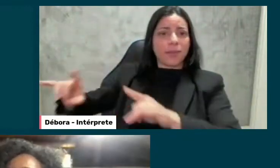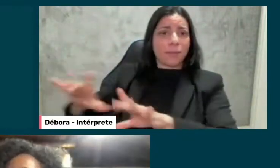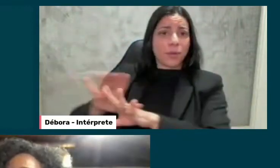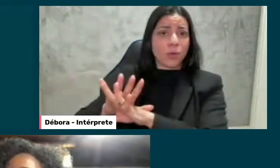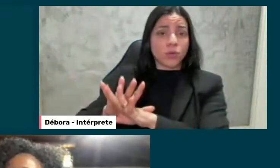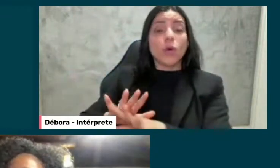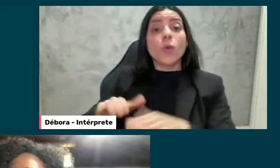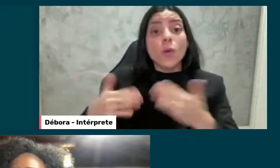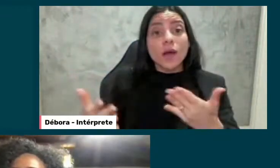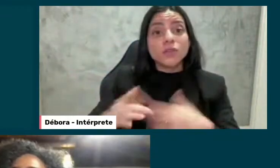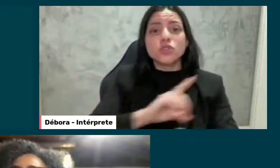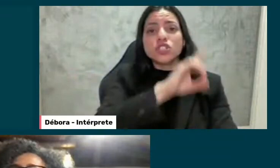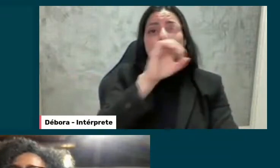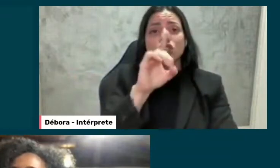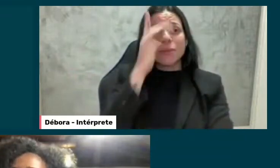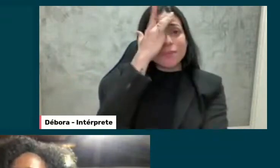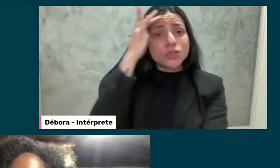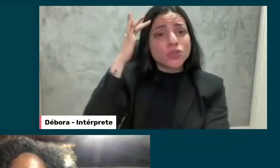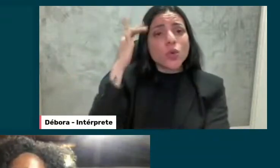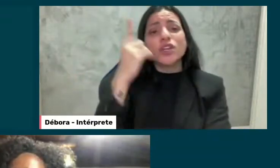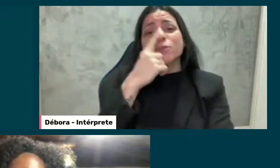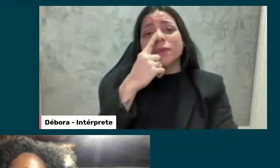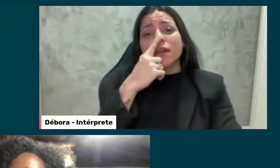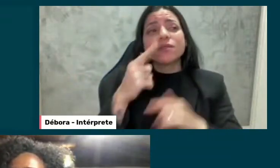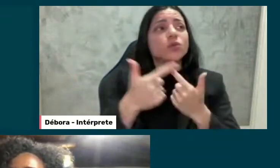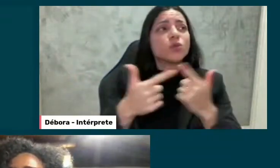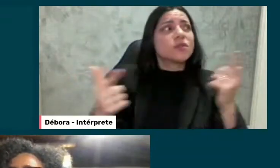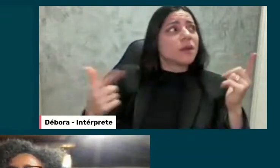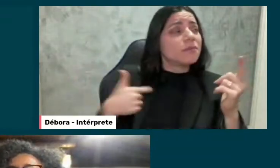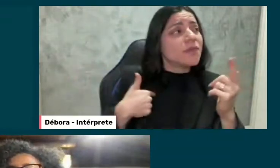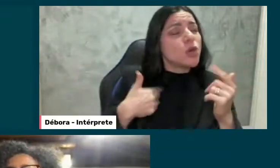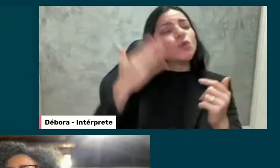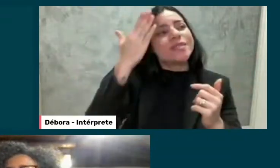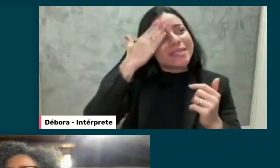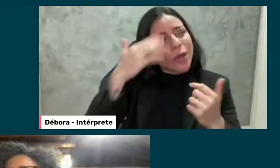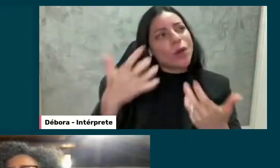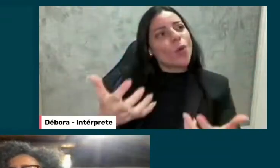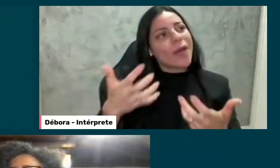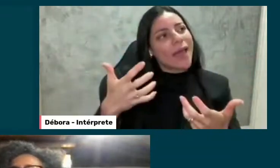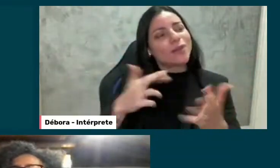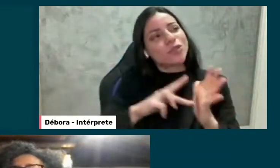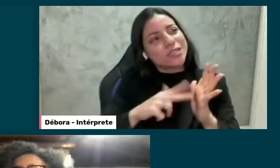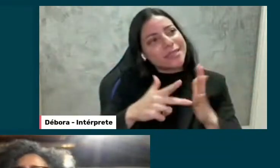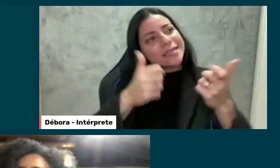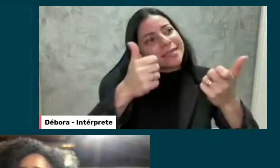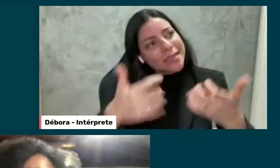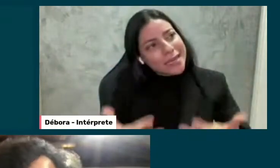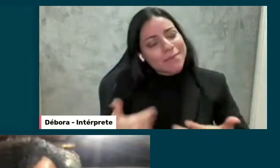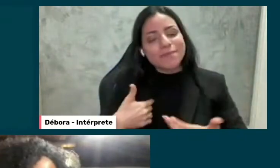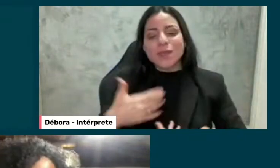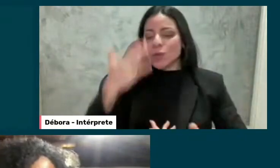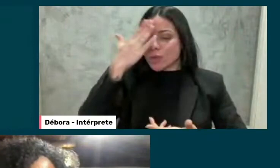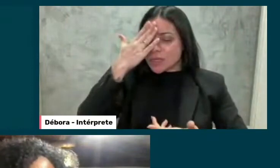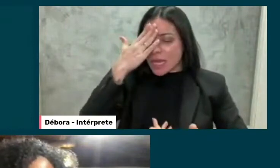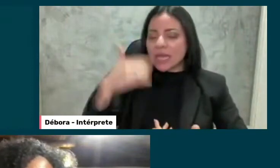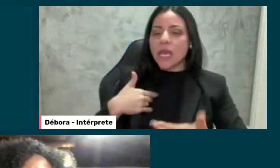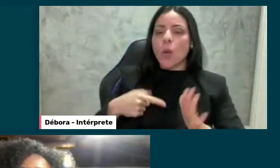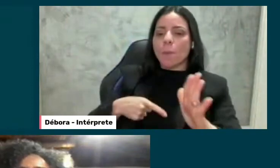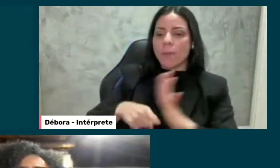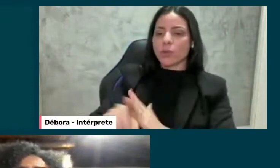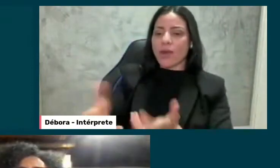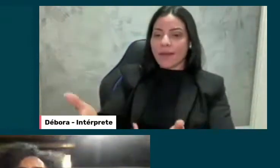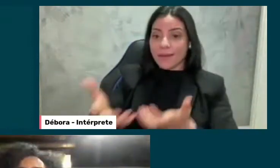inspiradas. Elas sabem o que elas querem dizer, elas sabem o que querem perguntar, e a IA ali vai ajudando nessa produção